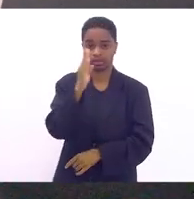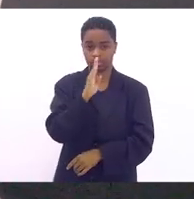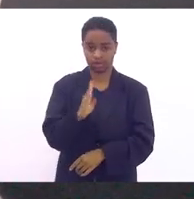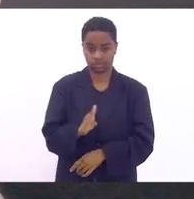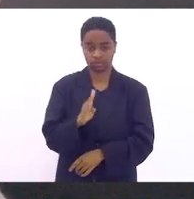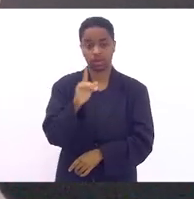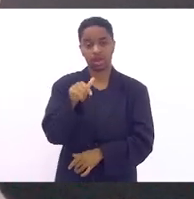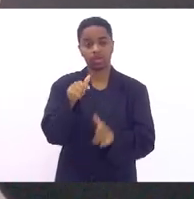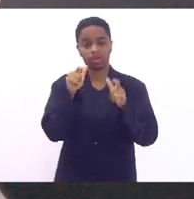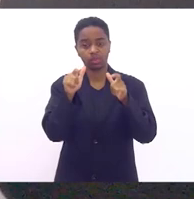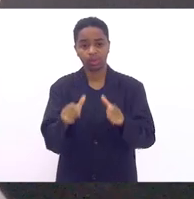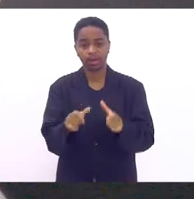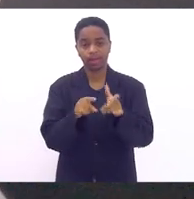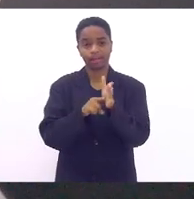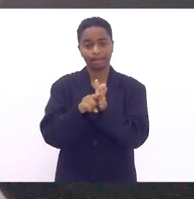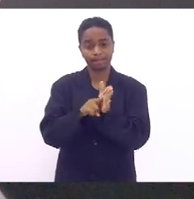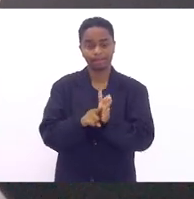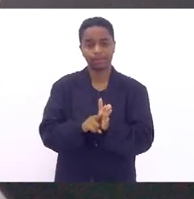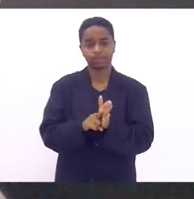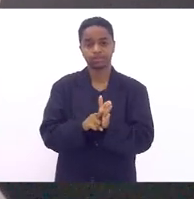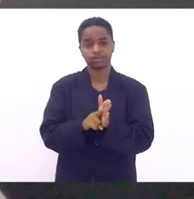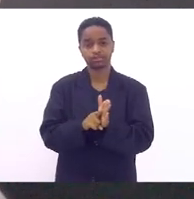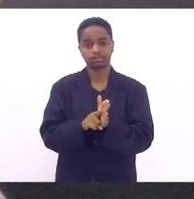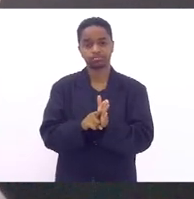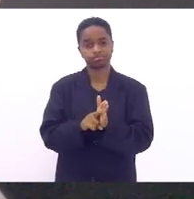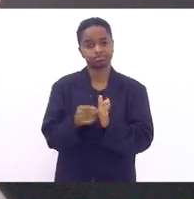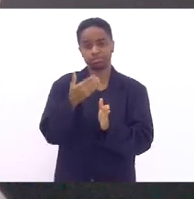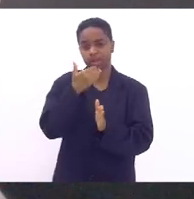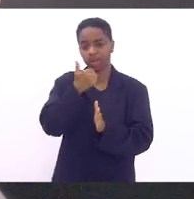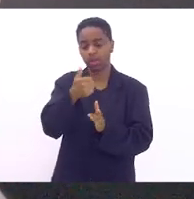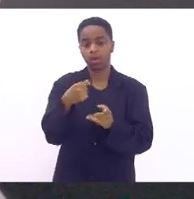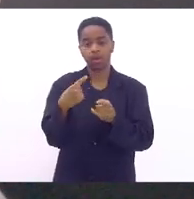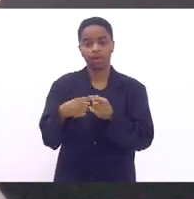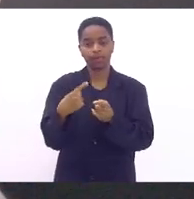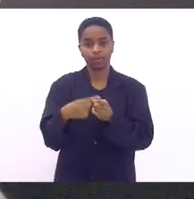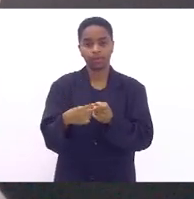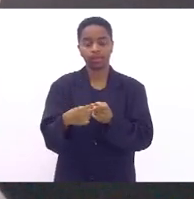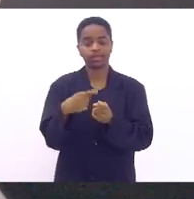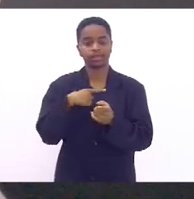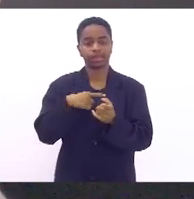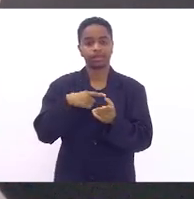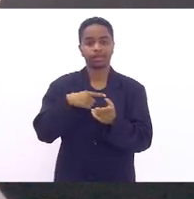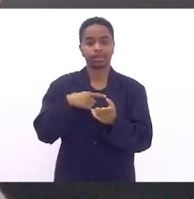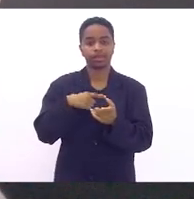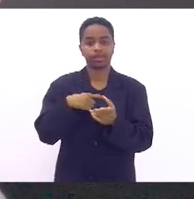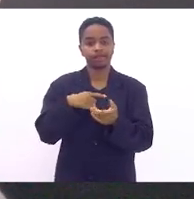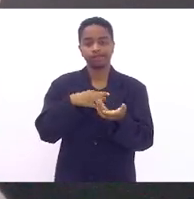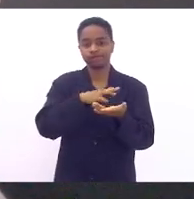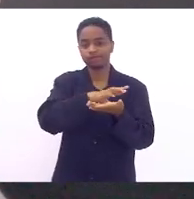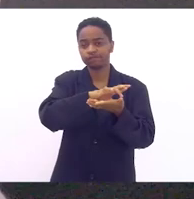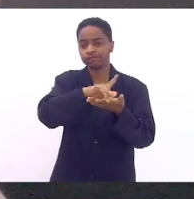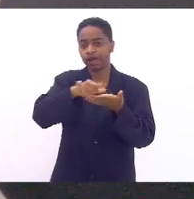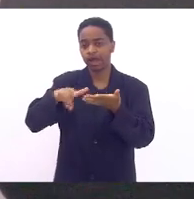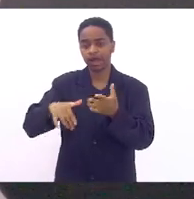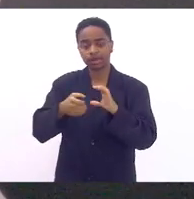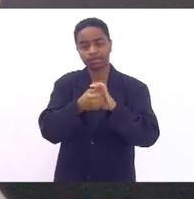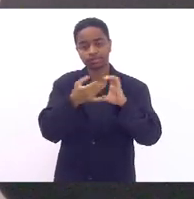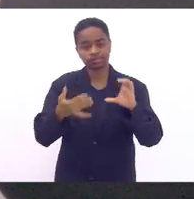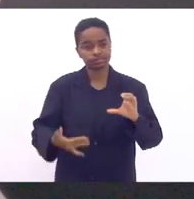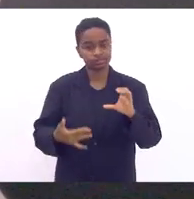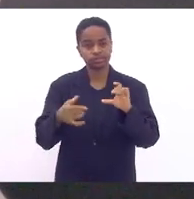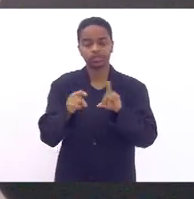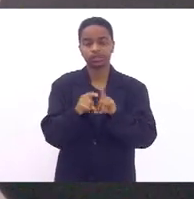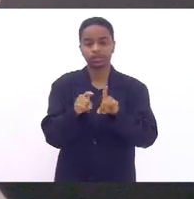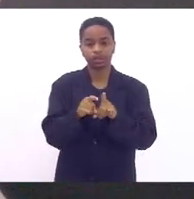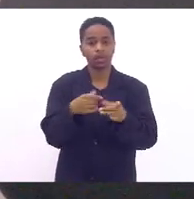locais para pesquisa clínica mais férteis por nós temos uma uma multiplicidade étnica muito grande que qualquer indústria quer essa